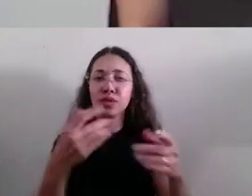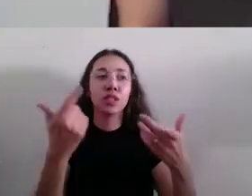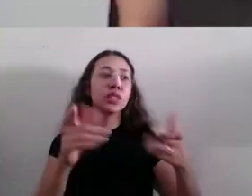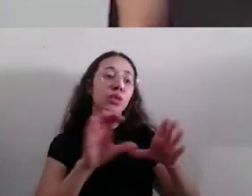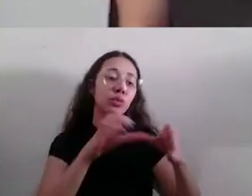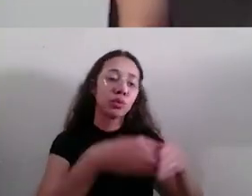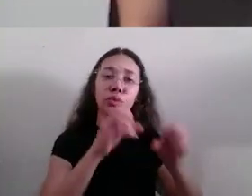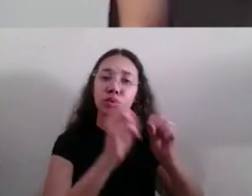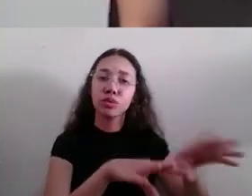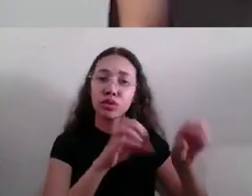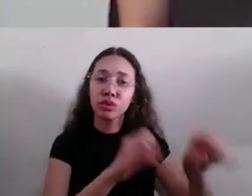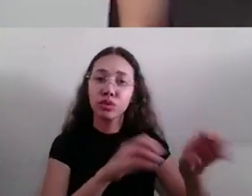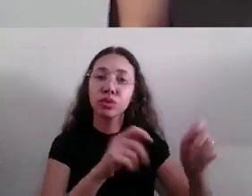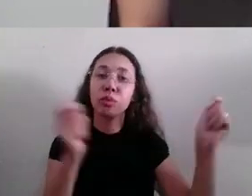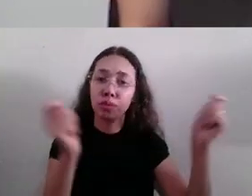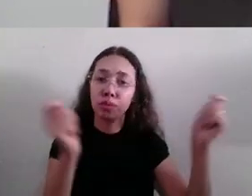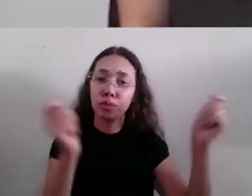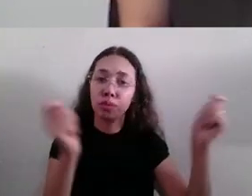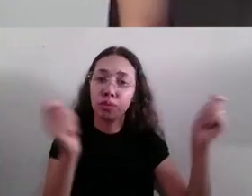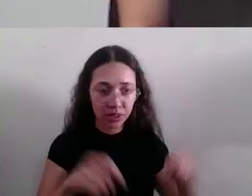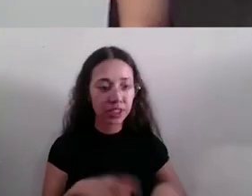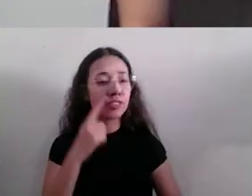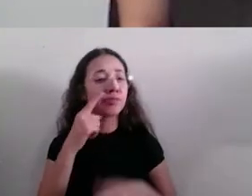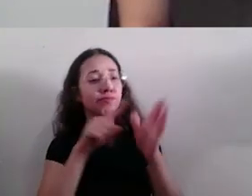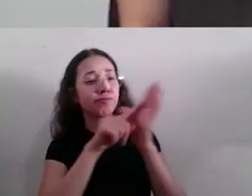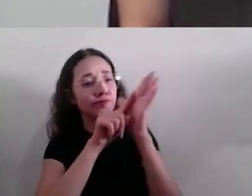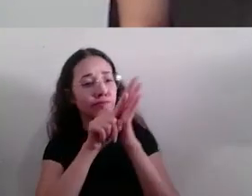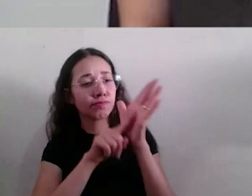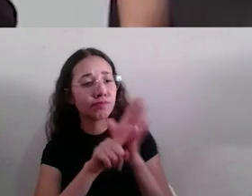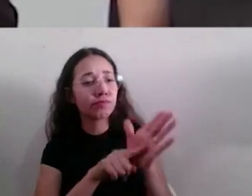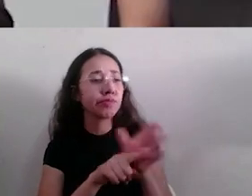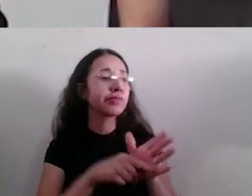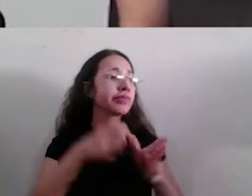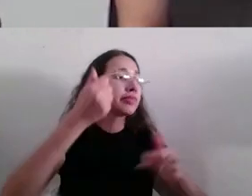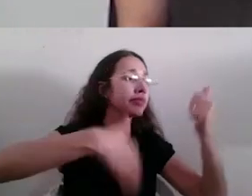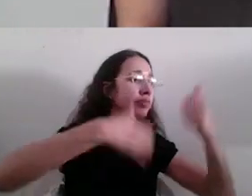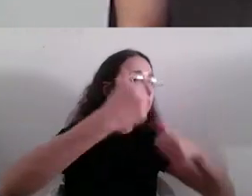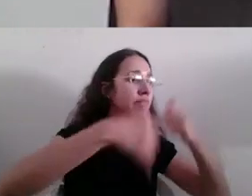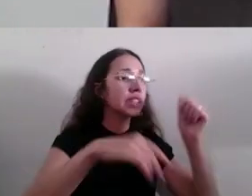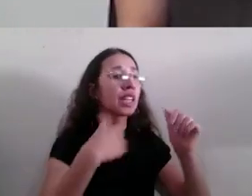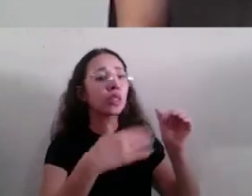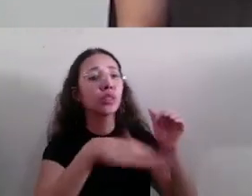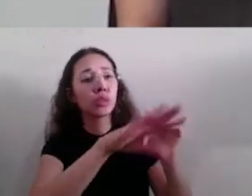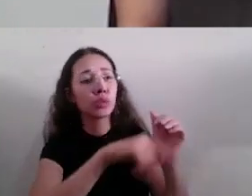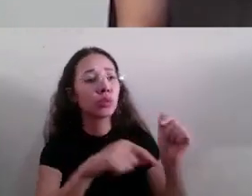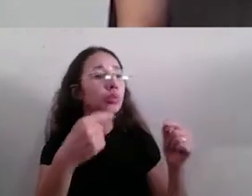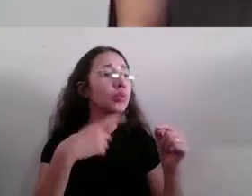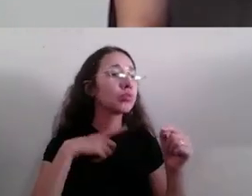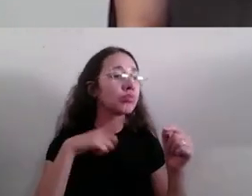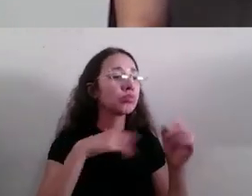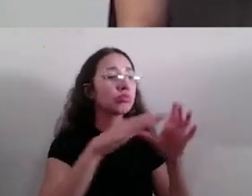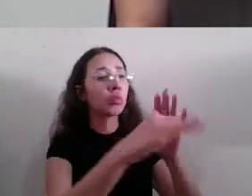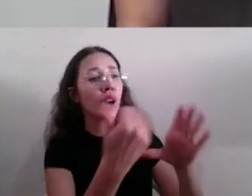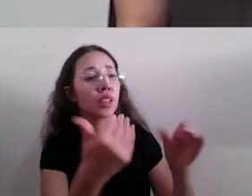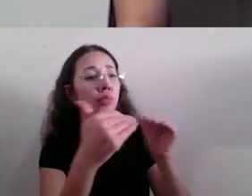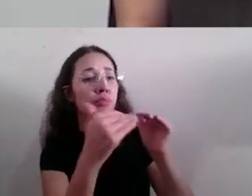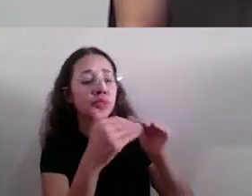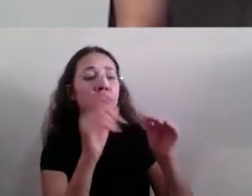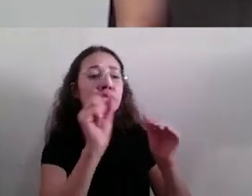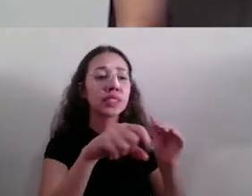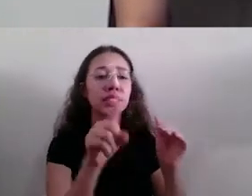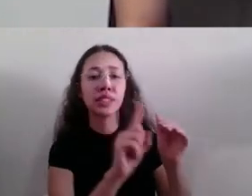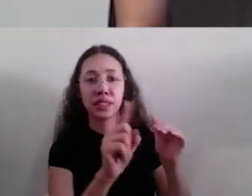audiência, verificar se havia proposta de acordo e realizar o sentenciamento, e no núcleo de incapacidade nós